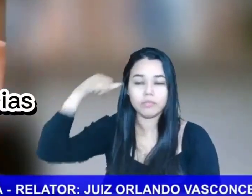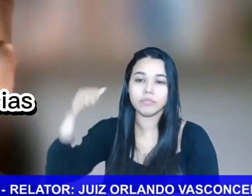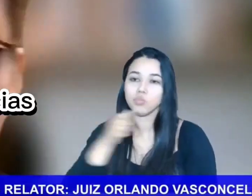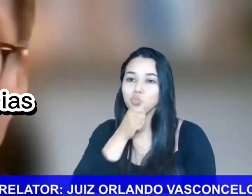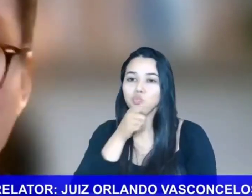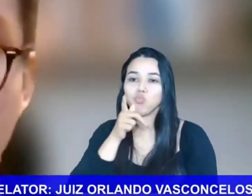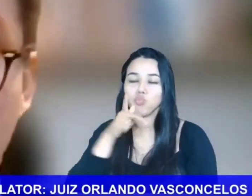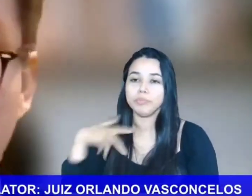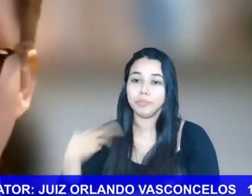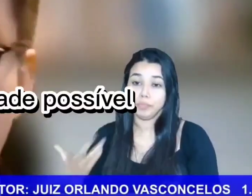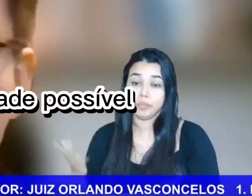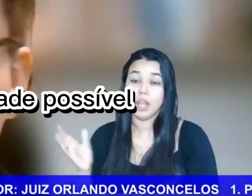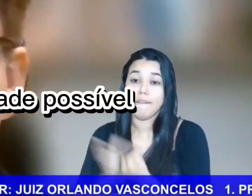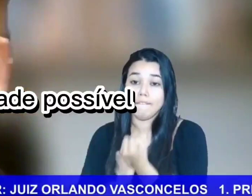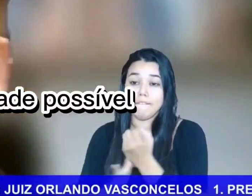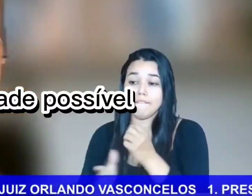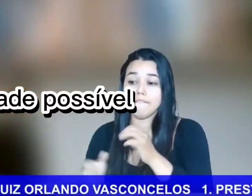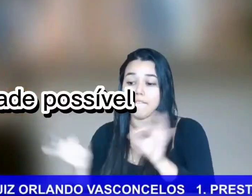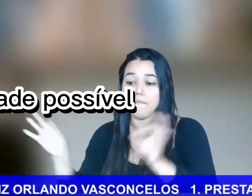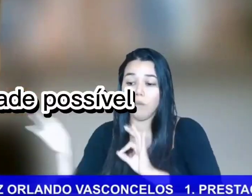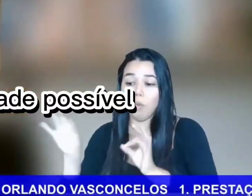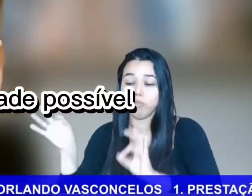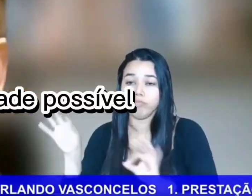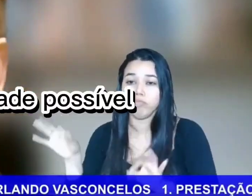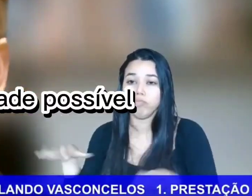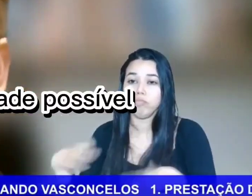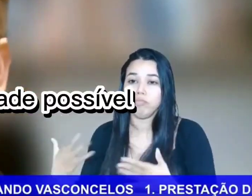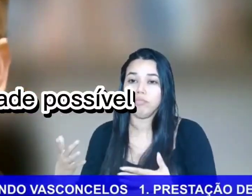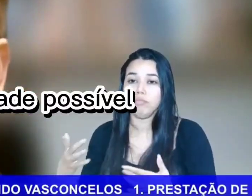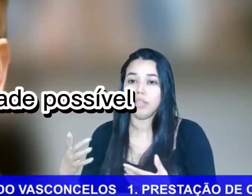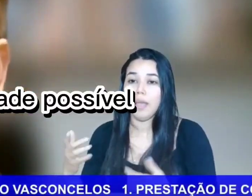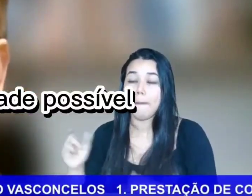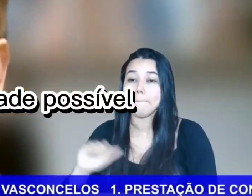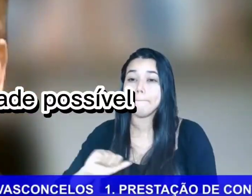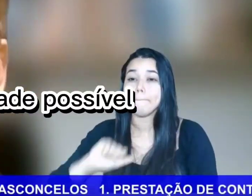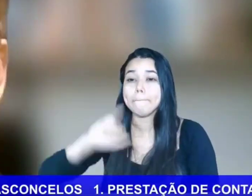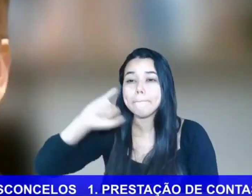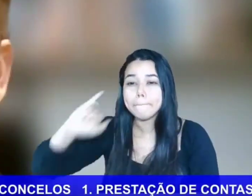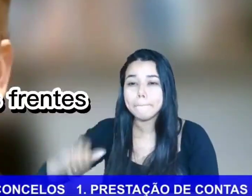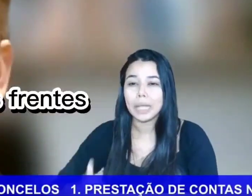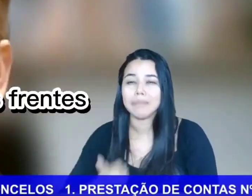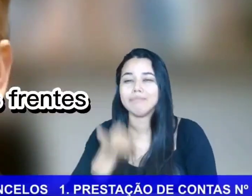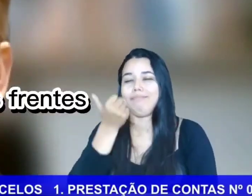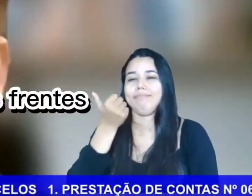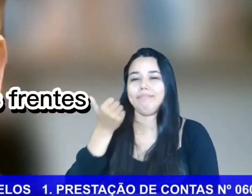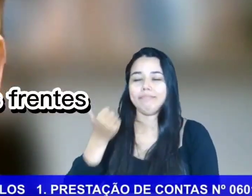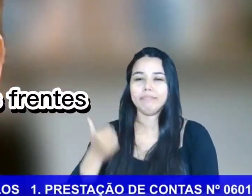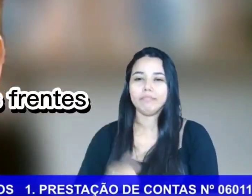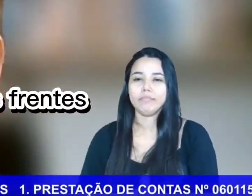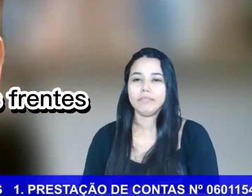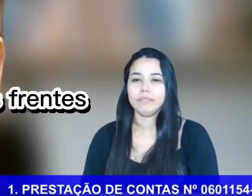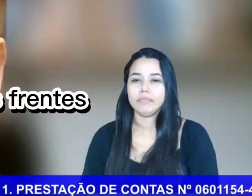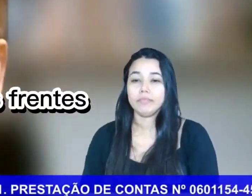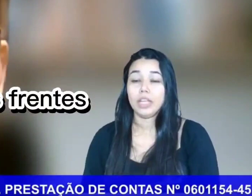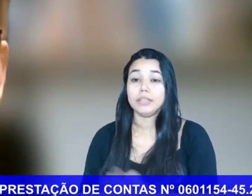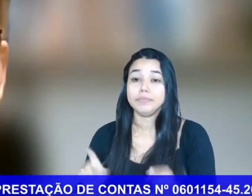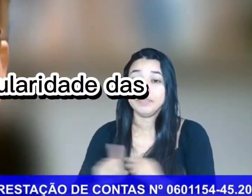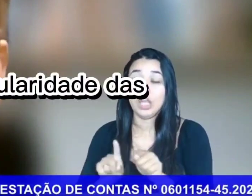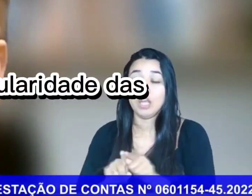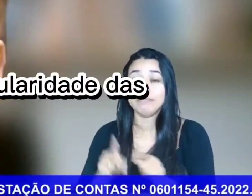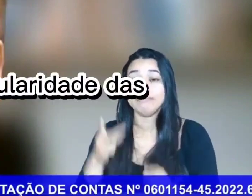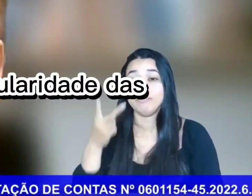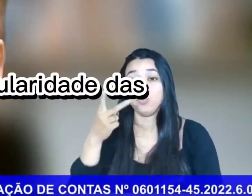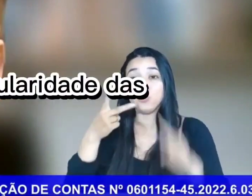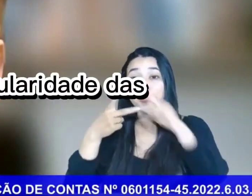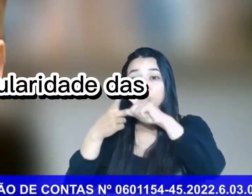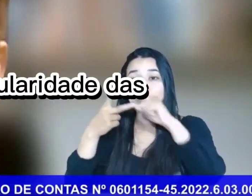Realizou-se, excelências, tal ato na primeira oportunidade possível. Atuou-se, portanto, em 2 frentes, a